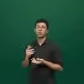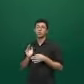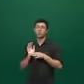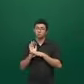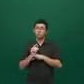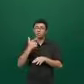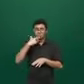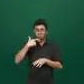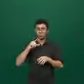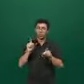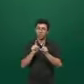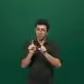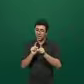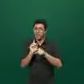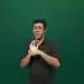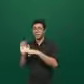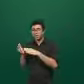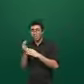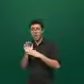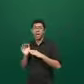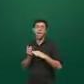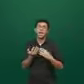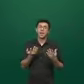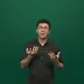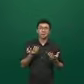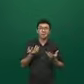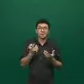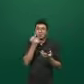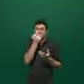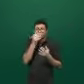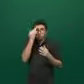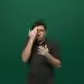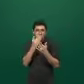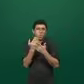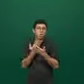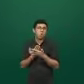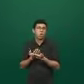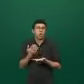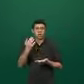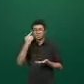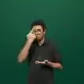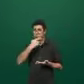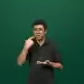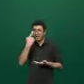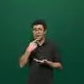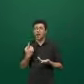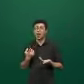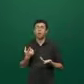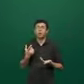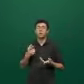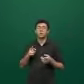integral com ele, lá também, lá no início, em Pernambuco,